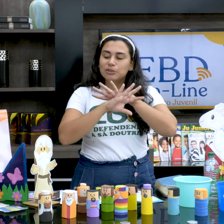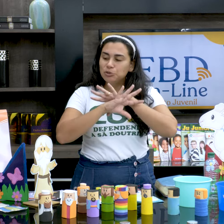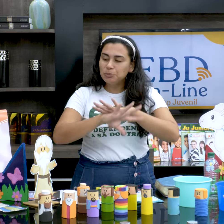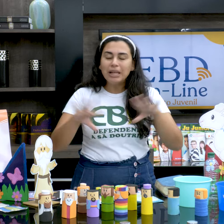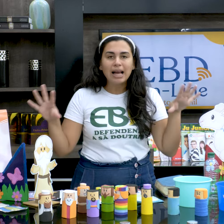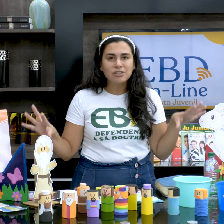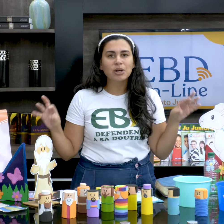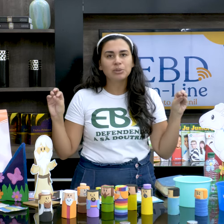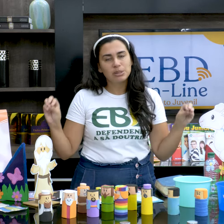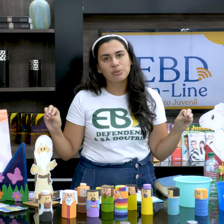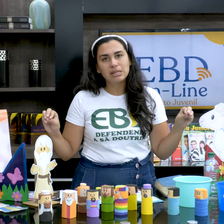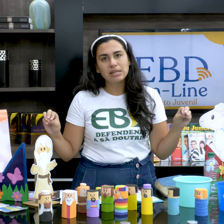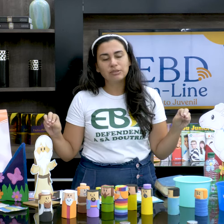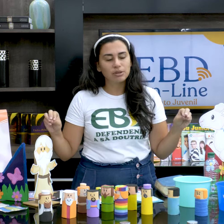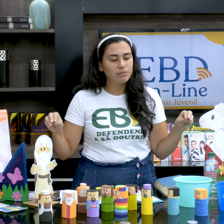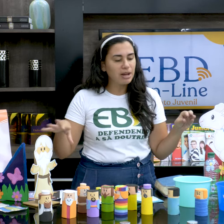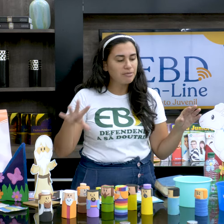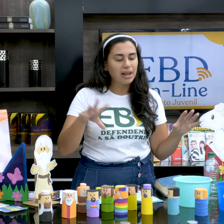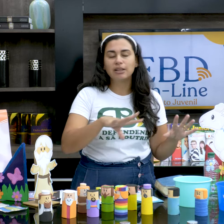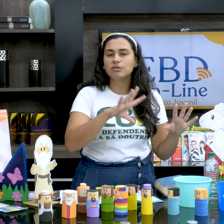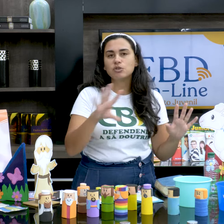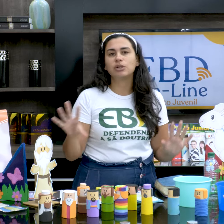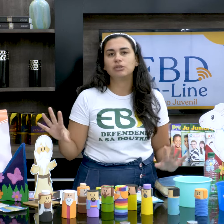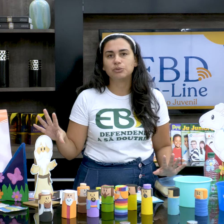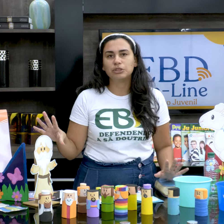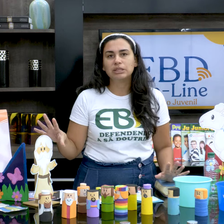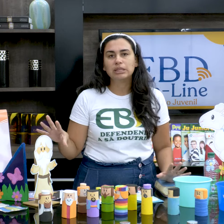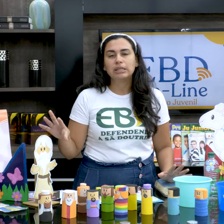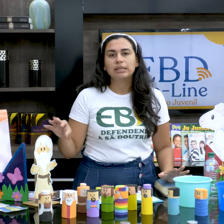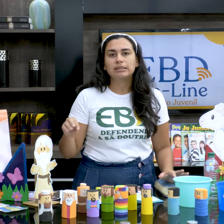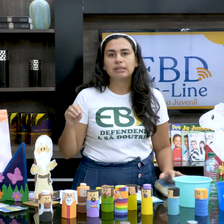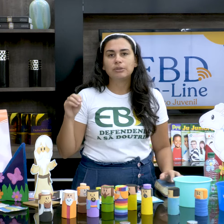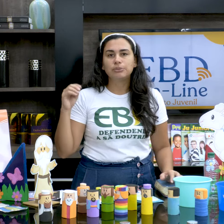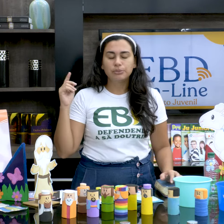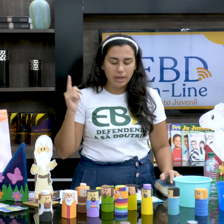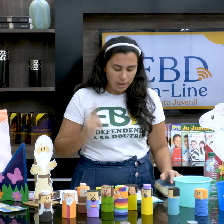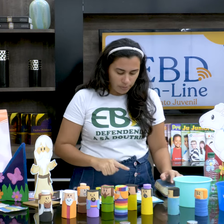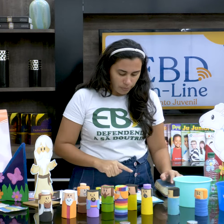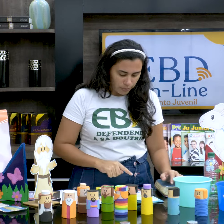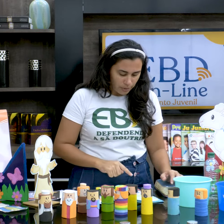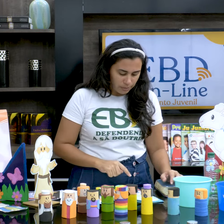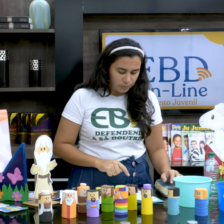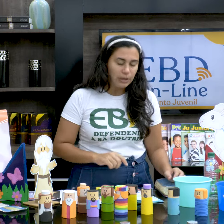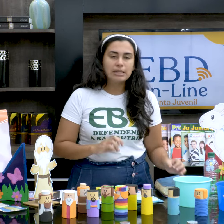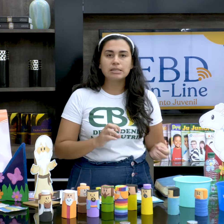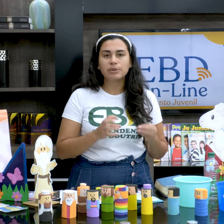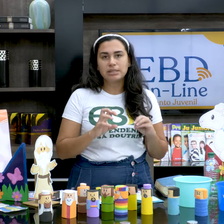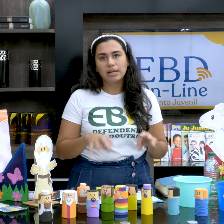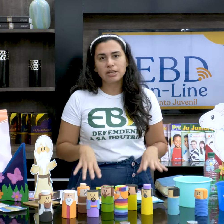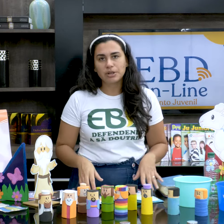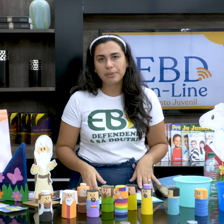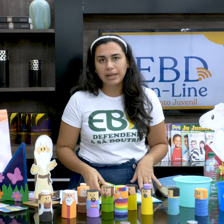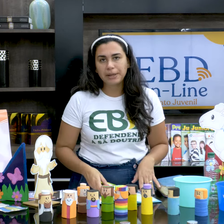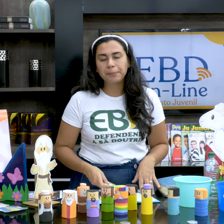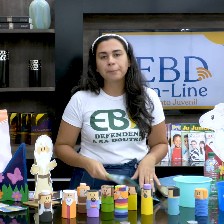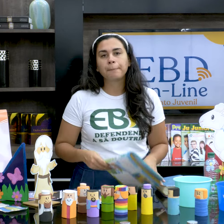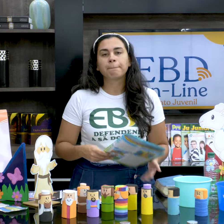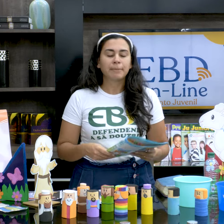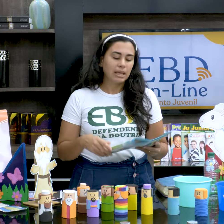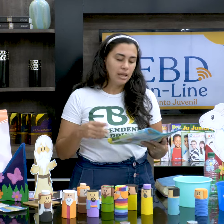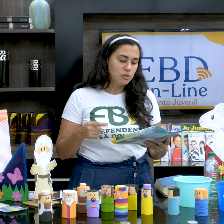falar dos milagres que aconteceram no deserto. Então, vai falar da nossa história de hoje. Então, é uma canção que se encaixa